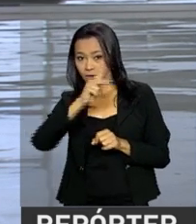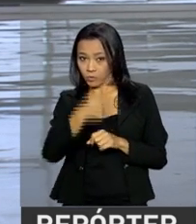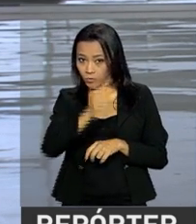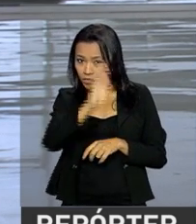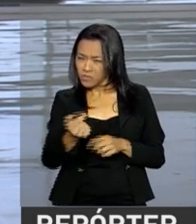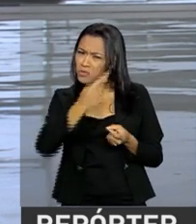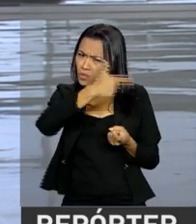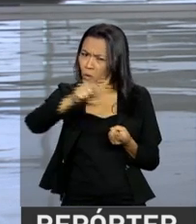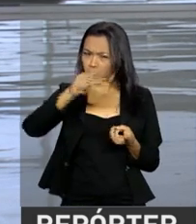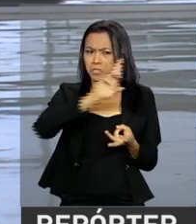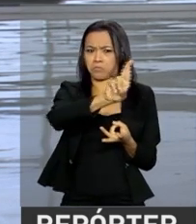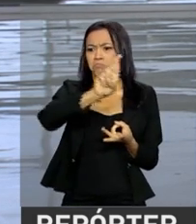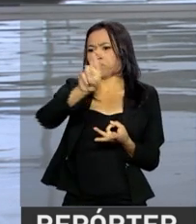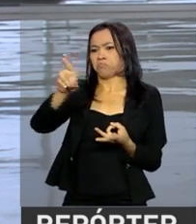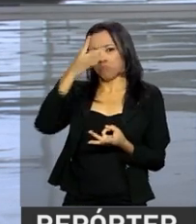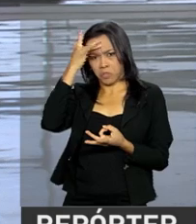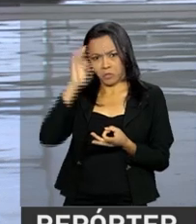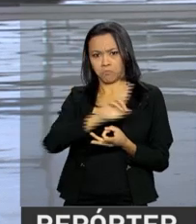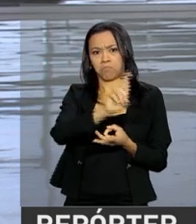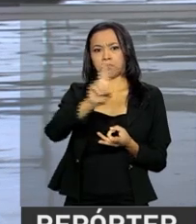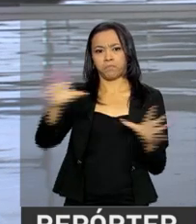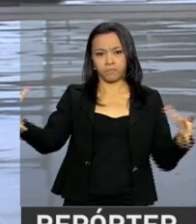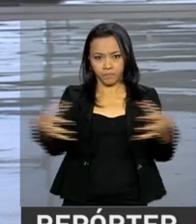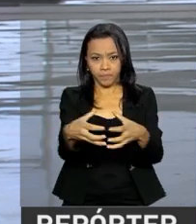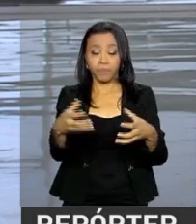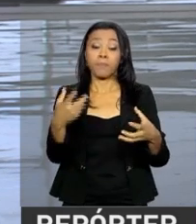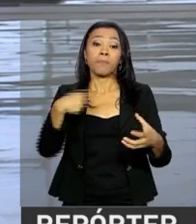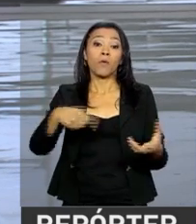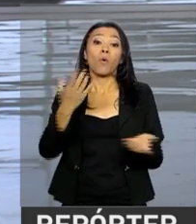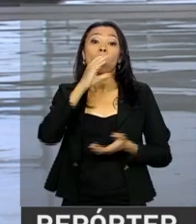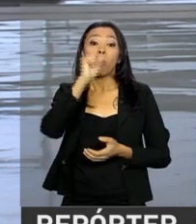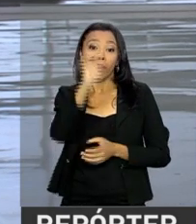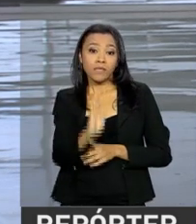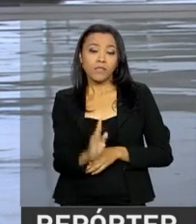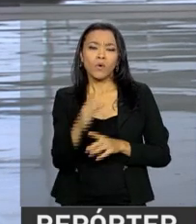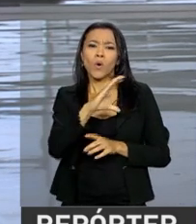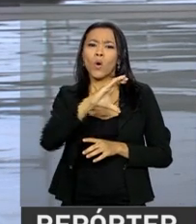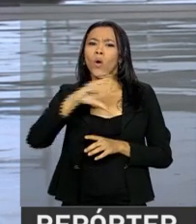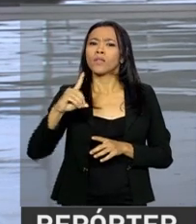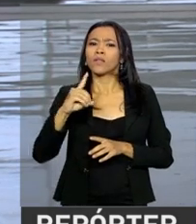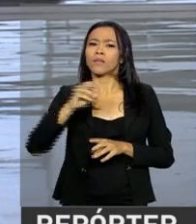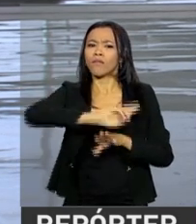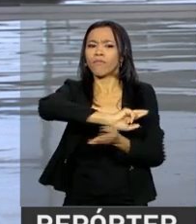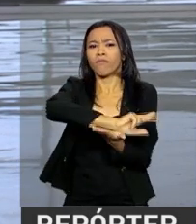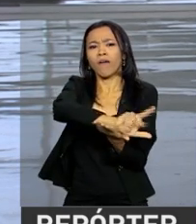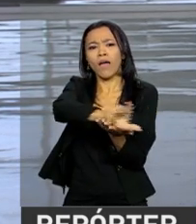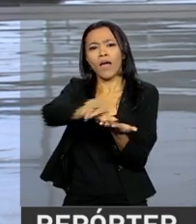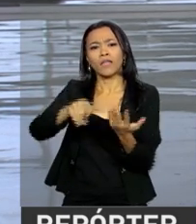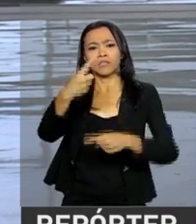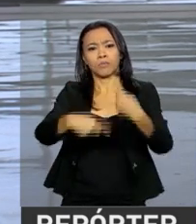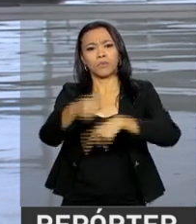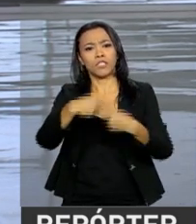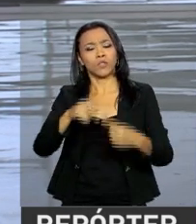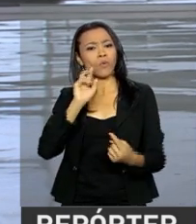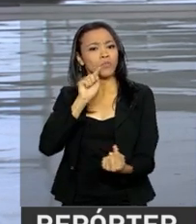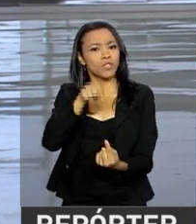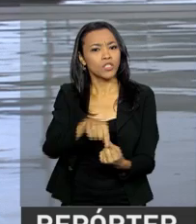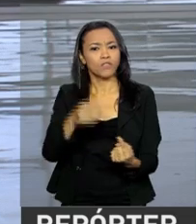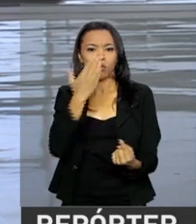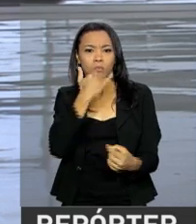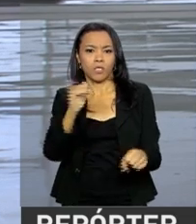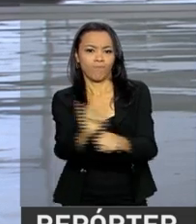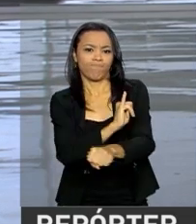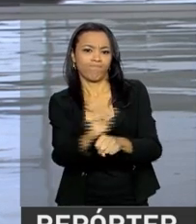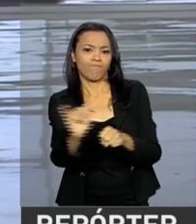autoridades segundo o ministério o Brasil coordena uma série de políticas para garantir Alimentação adequada para a população mais